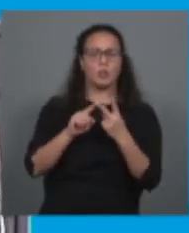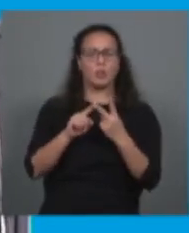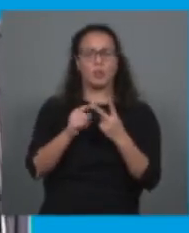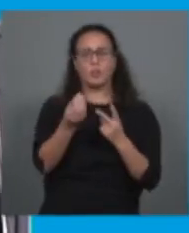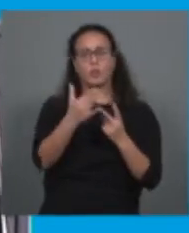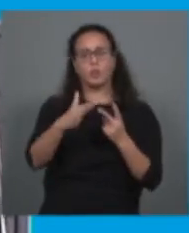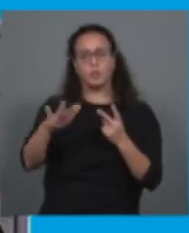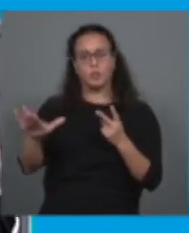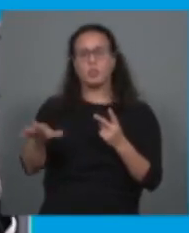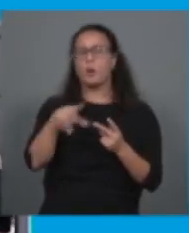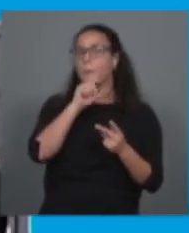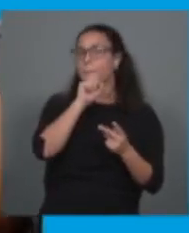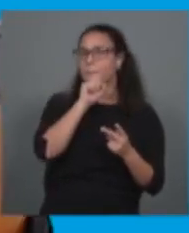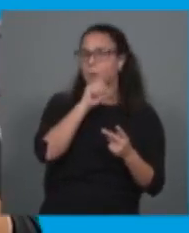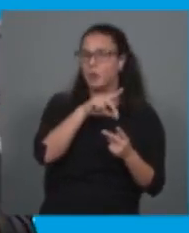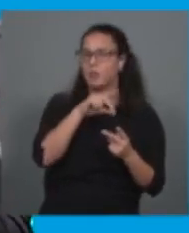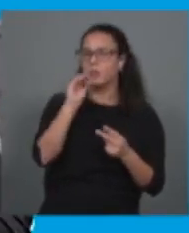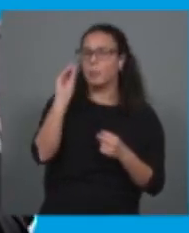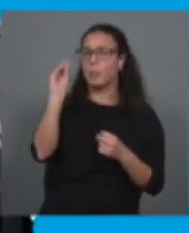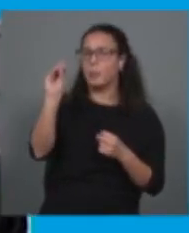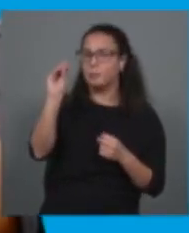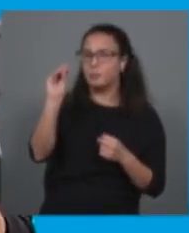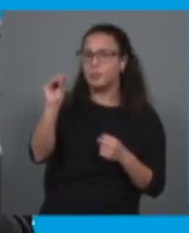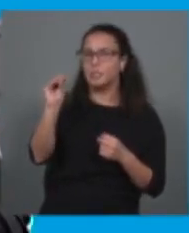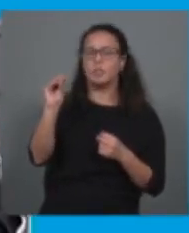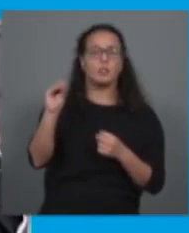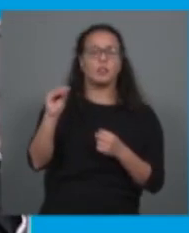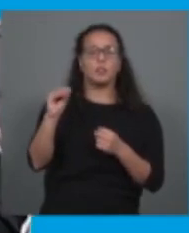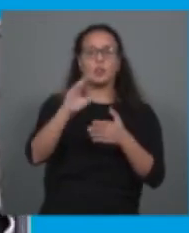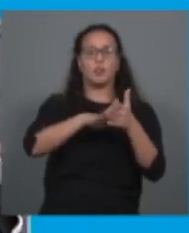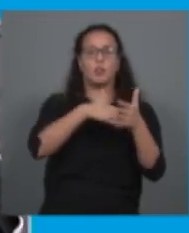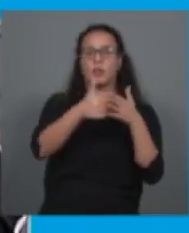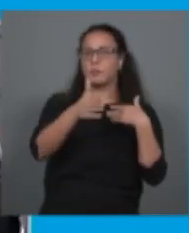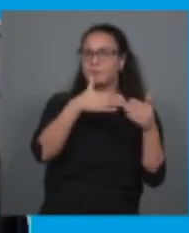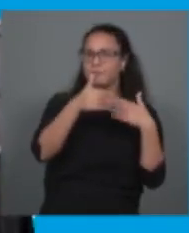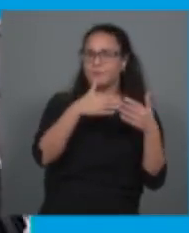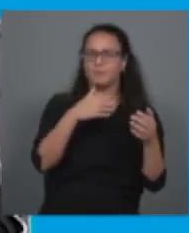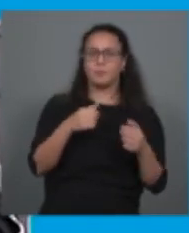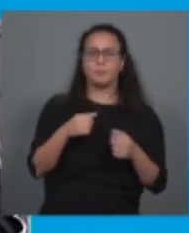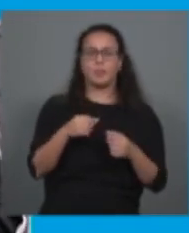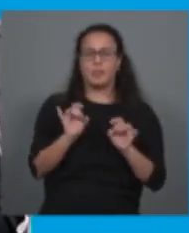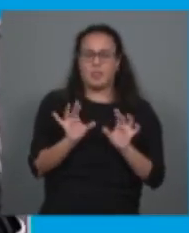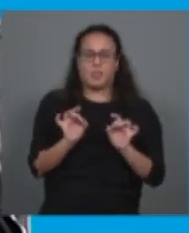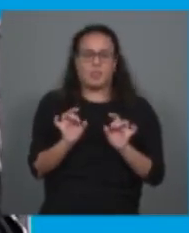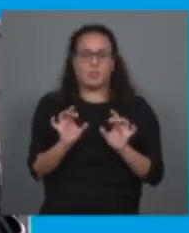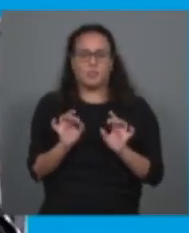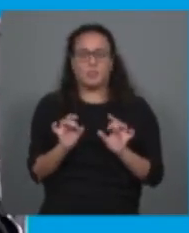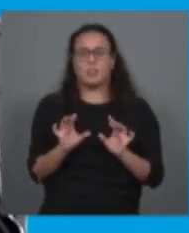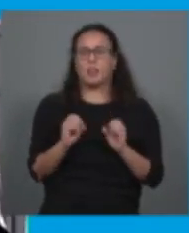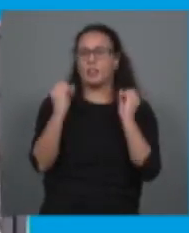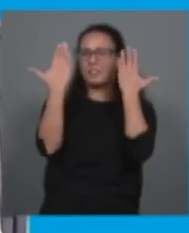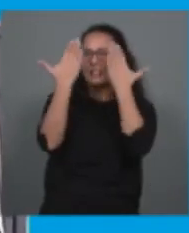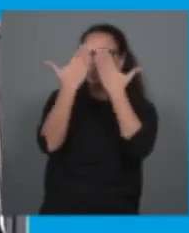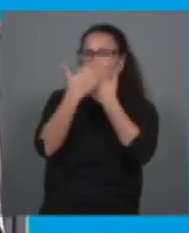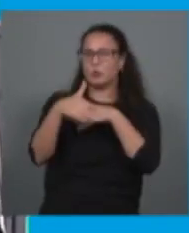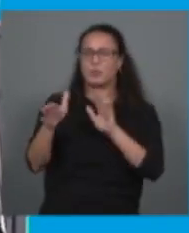qualquer lugar do percurso, para evitar, às 4 da manhã, uma mulher que retorna do turno do seu trabalho, ter de andar ainda